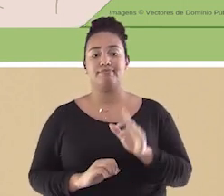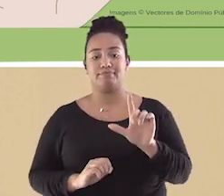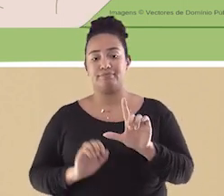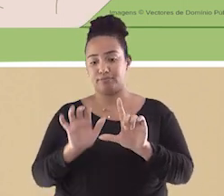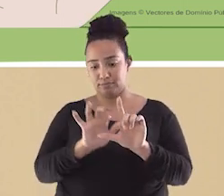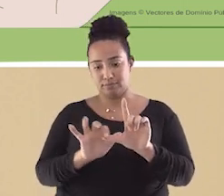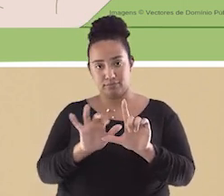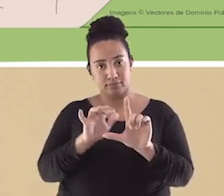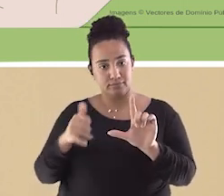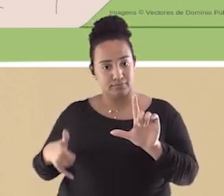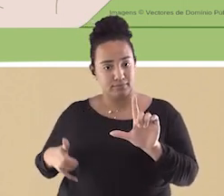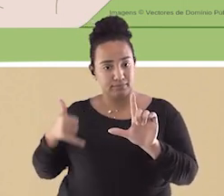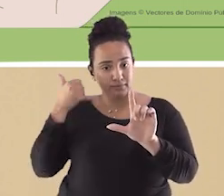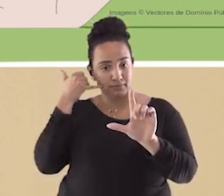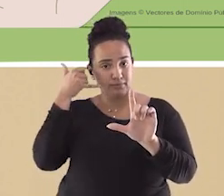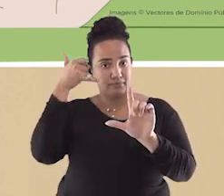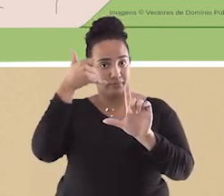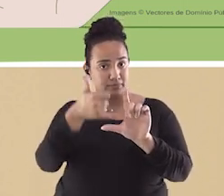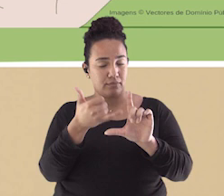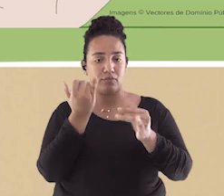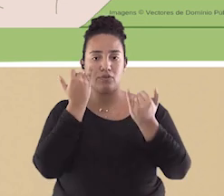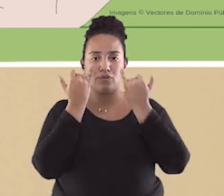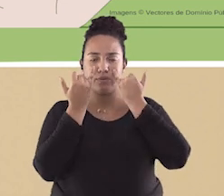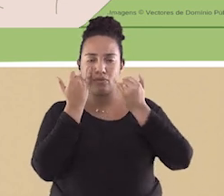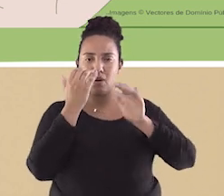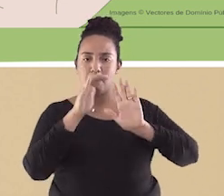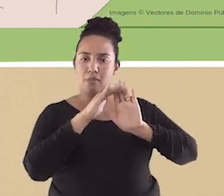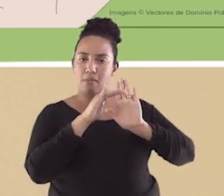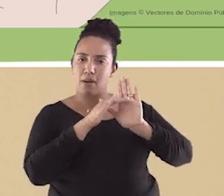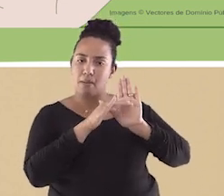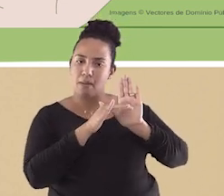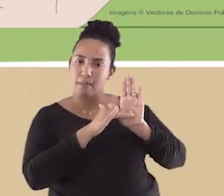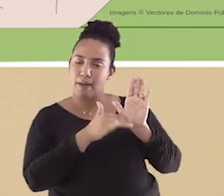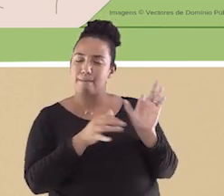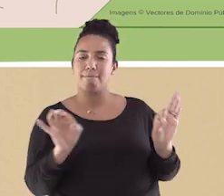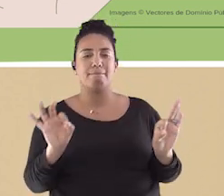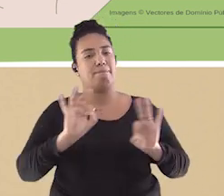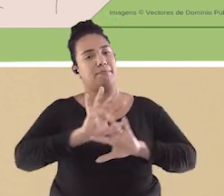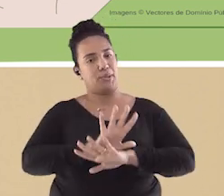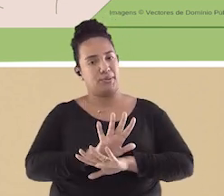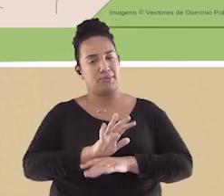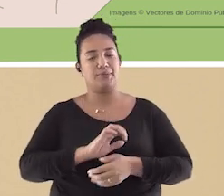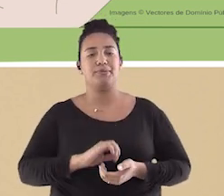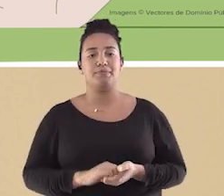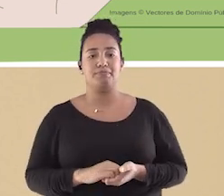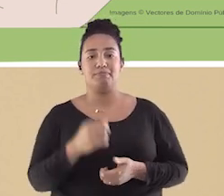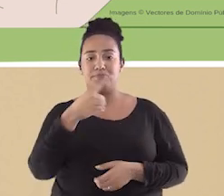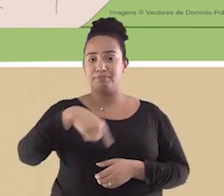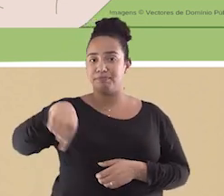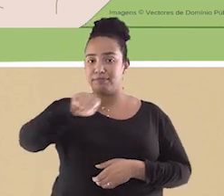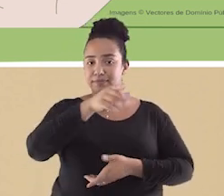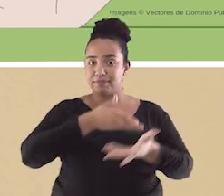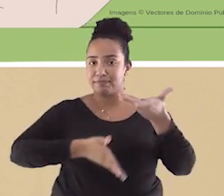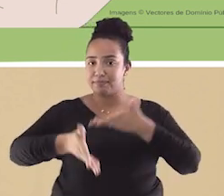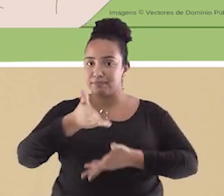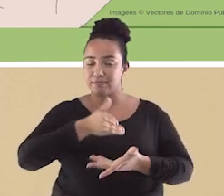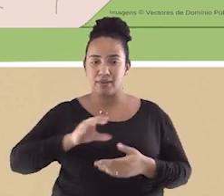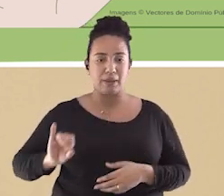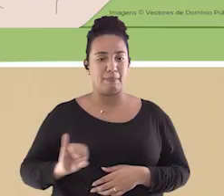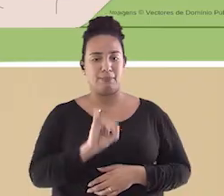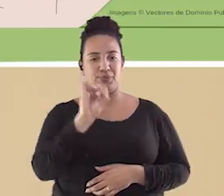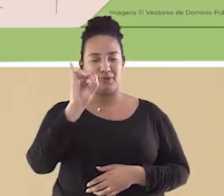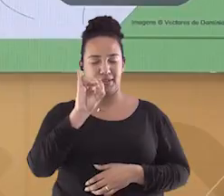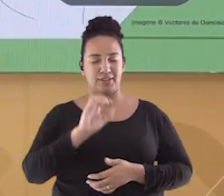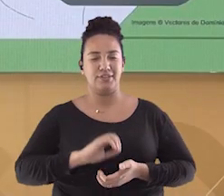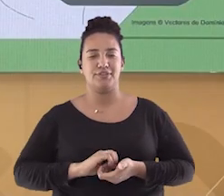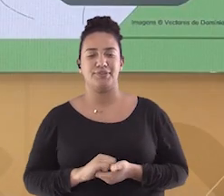a câmera do celular para ele, preencher os dados corretamente e pronto. A sua participação é muito